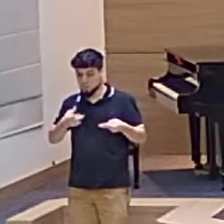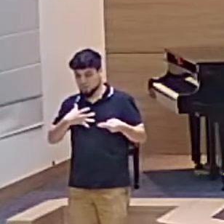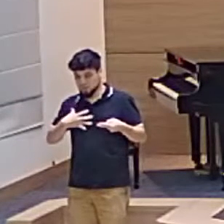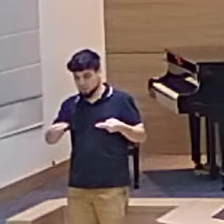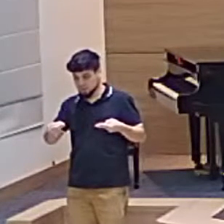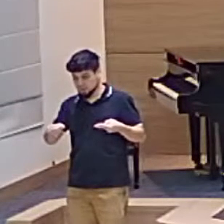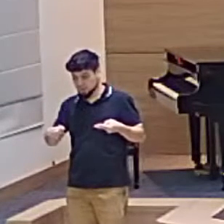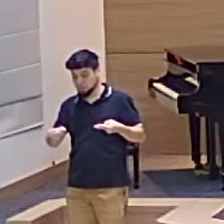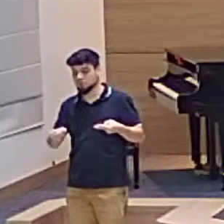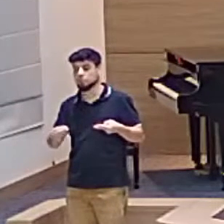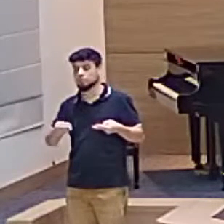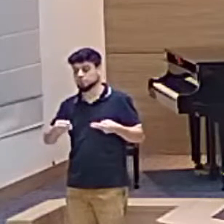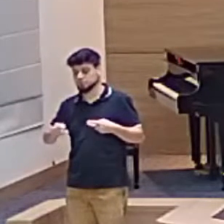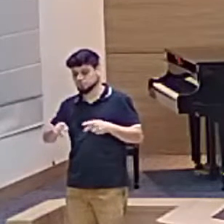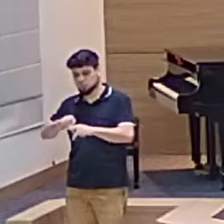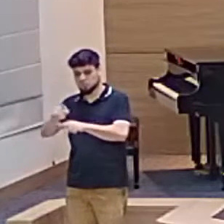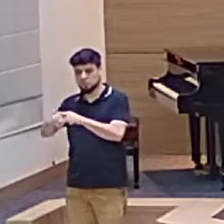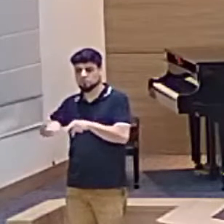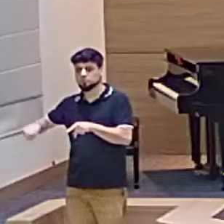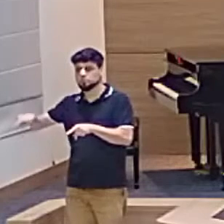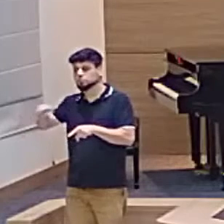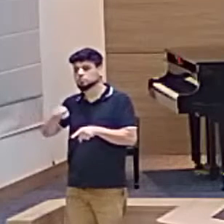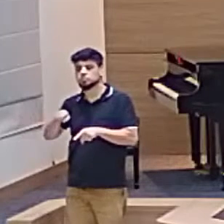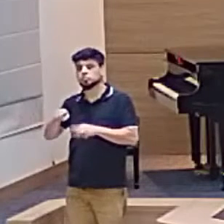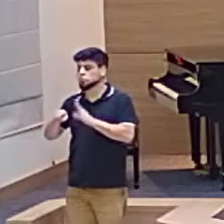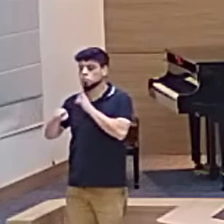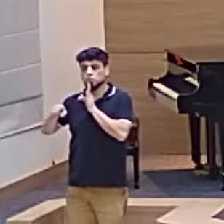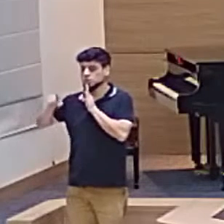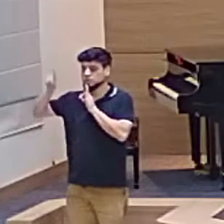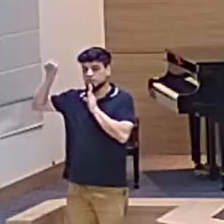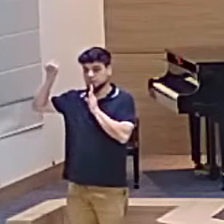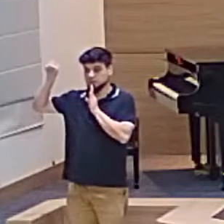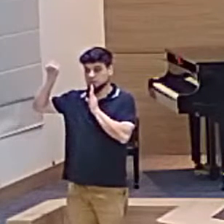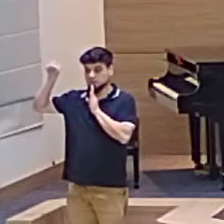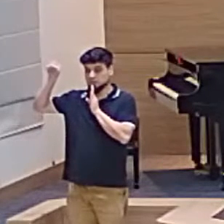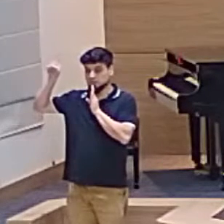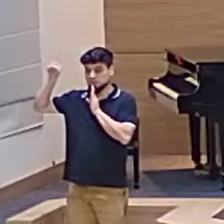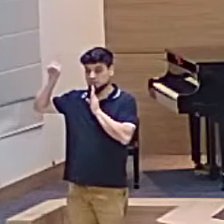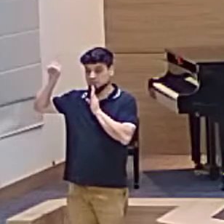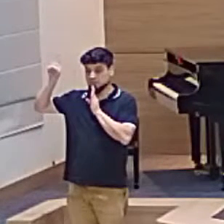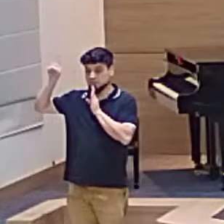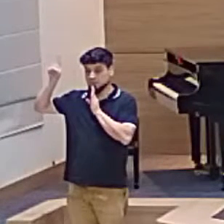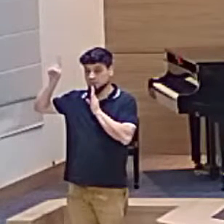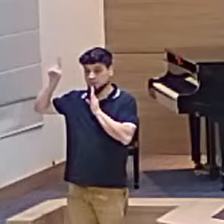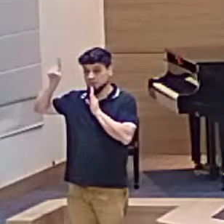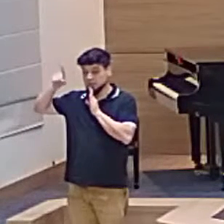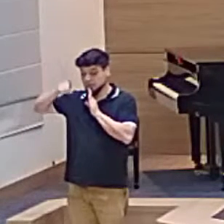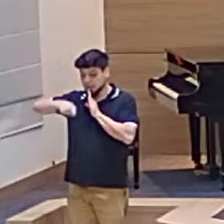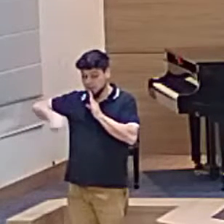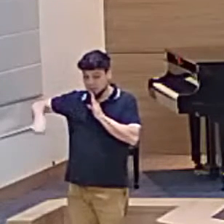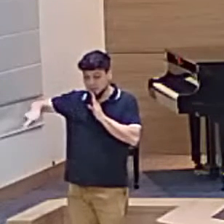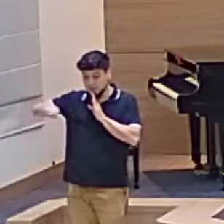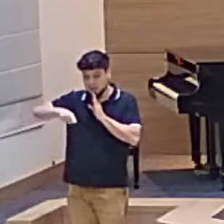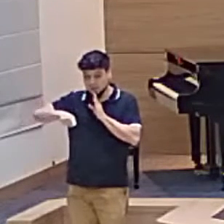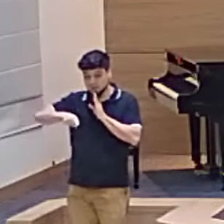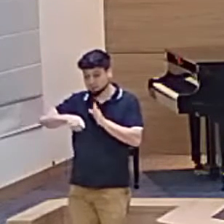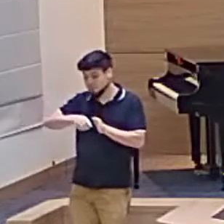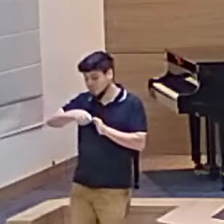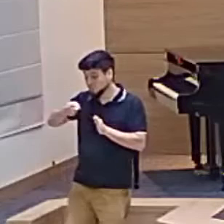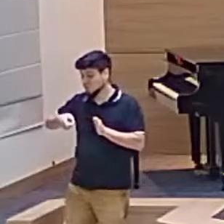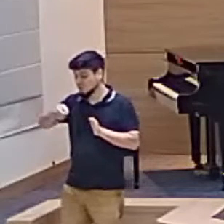se levantou não conhecia a Deus se Todas aquelas todas as gerações futuras